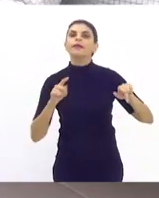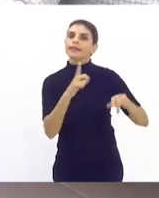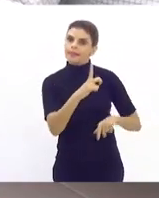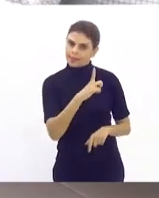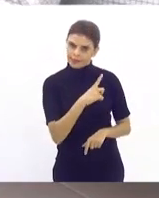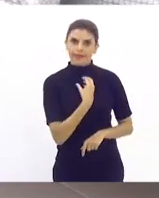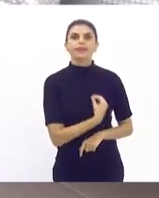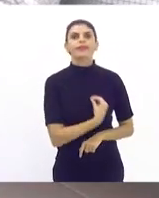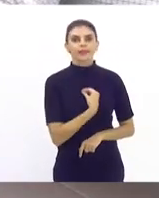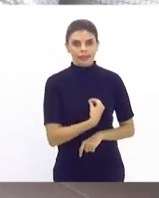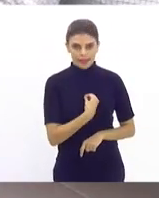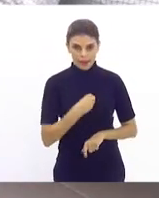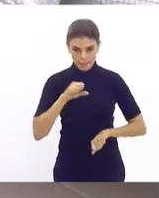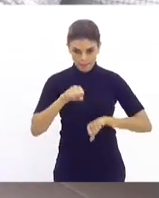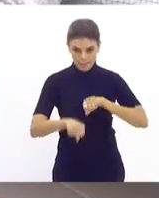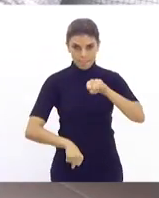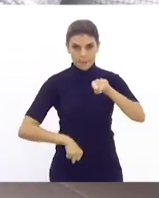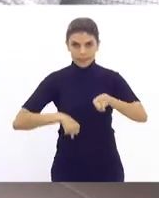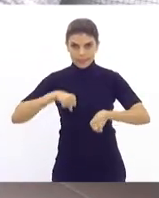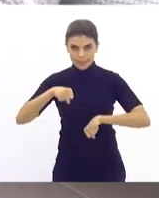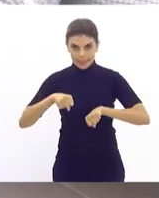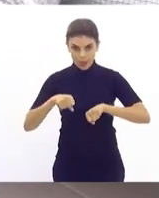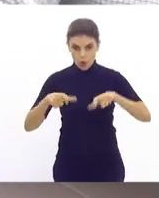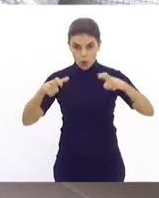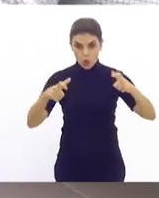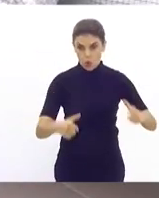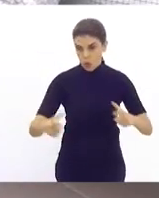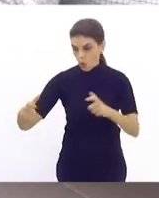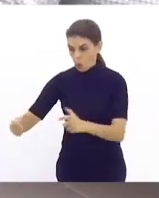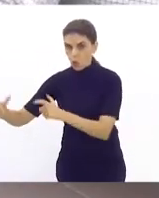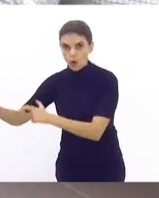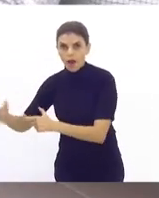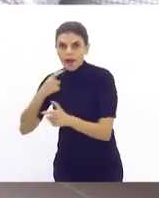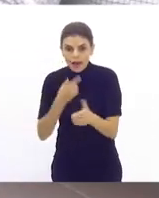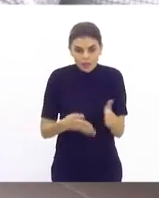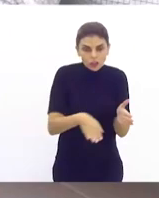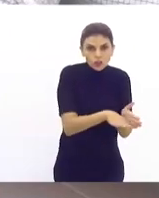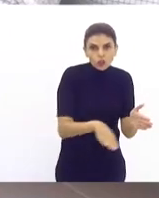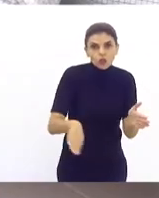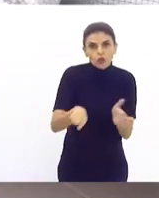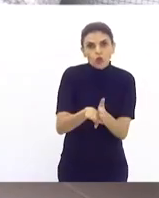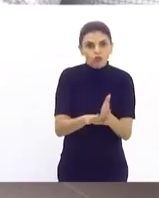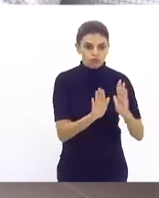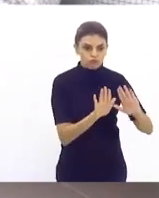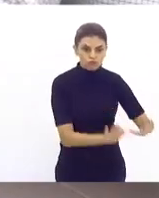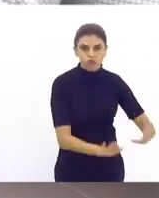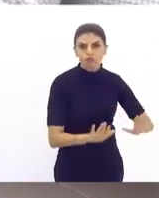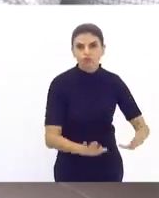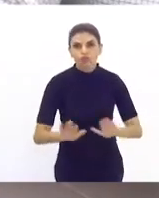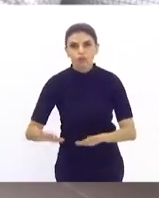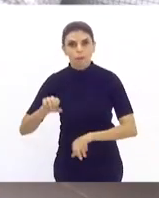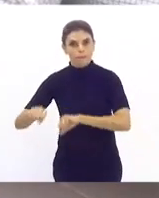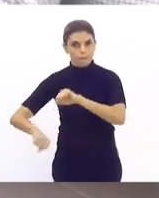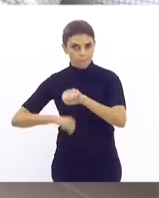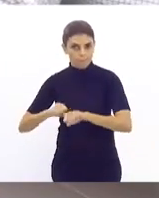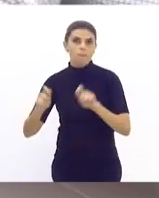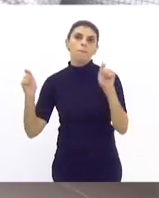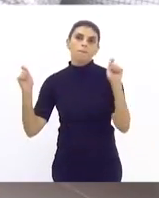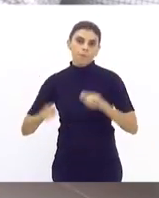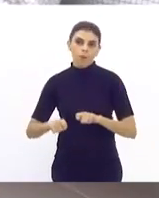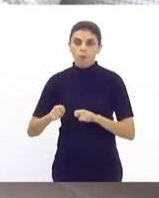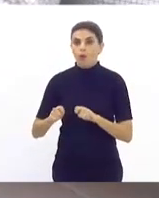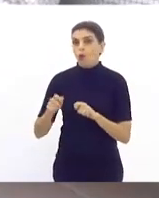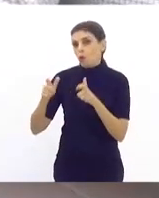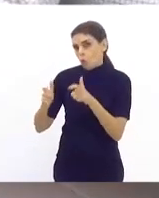terão bicicletários destinados a estacionamento de longa duração de bicicleta que poderá ser público ou